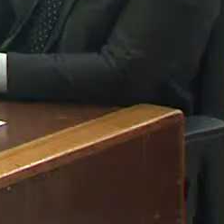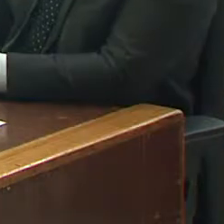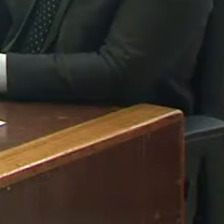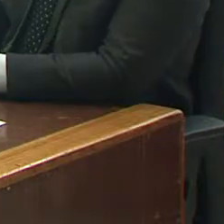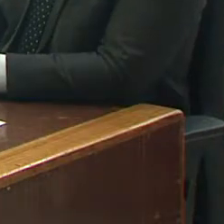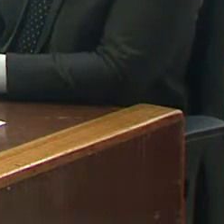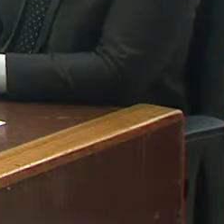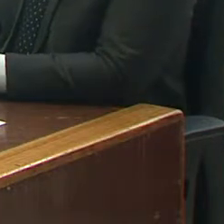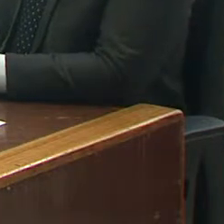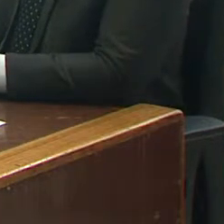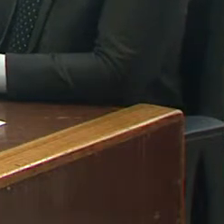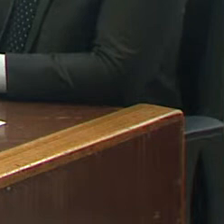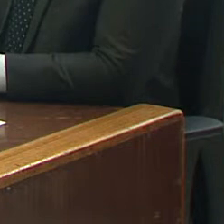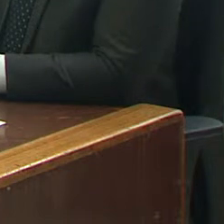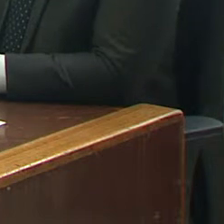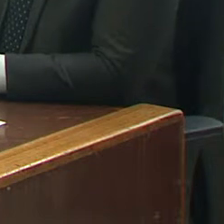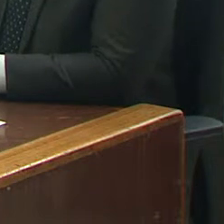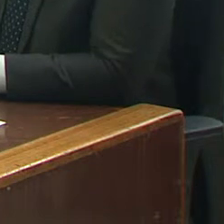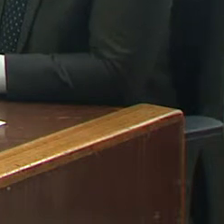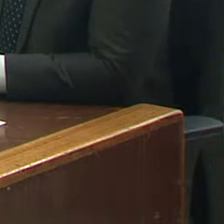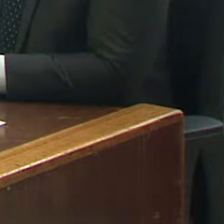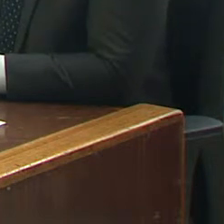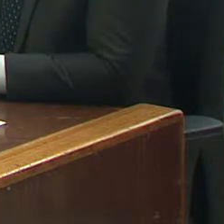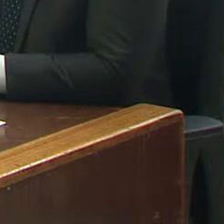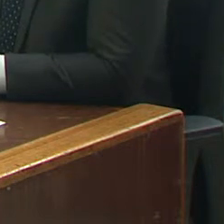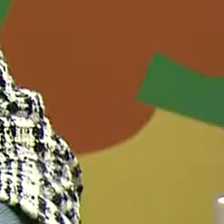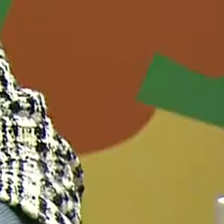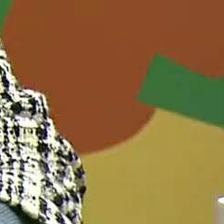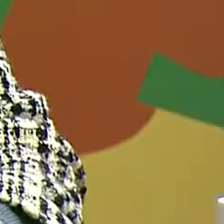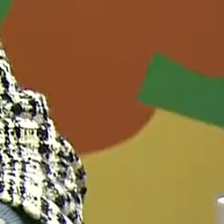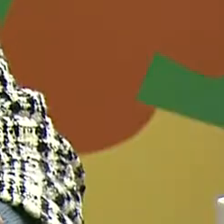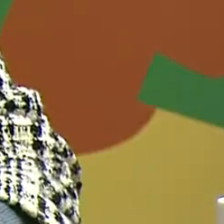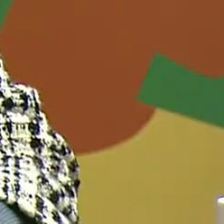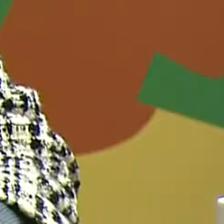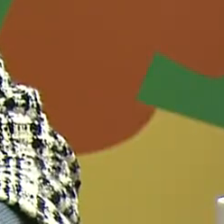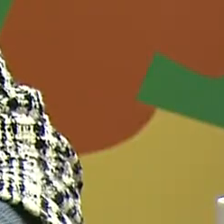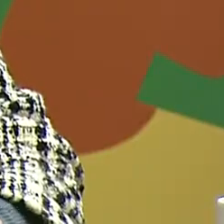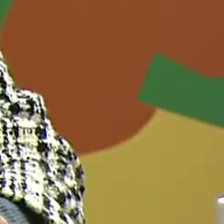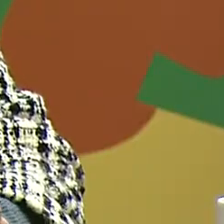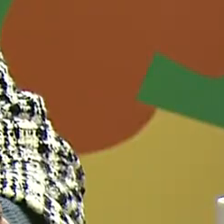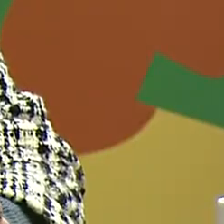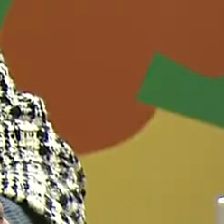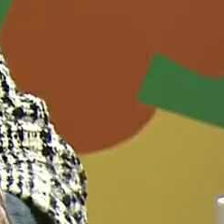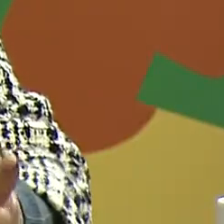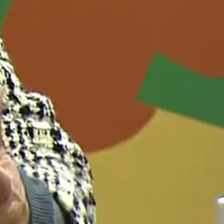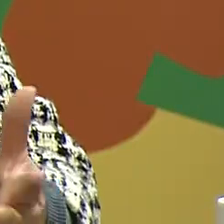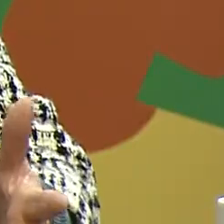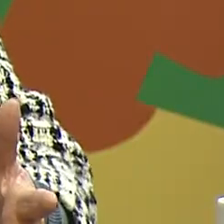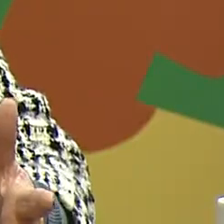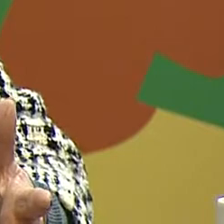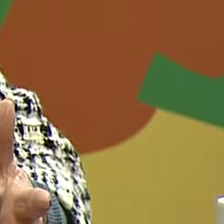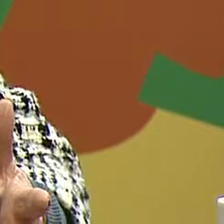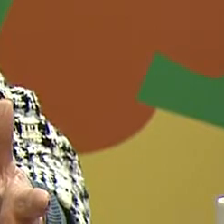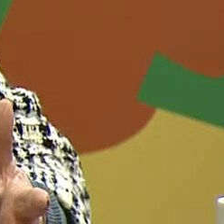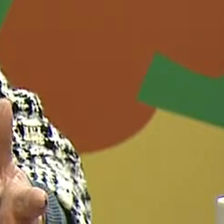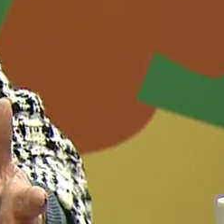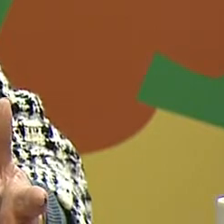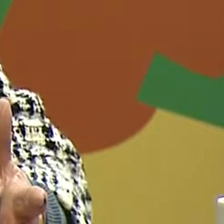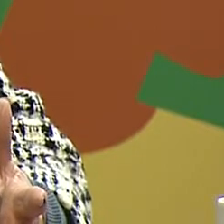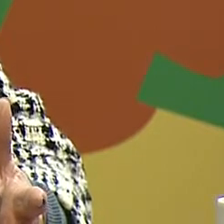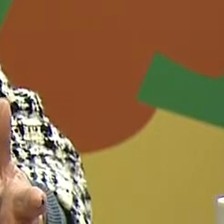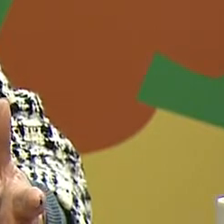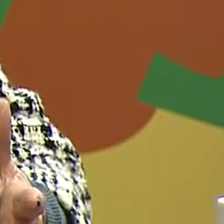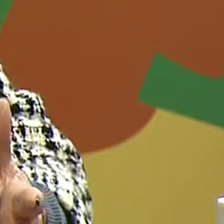que trouxesse a ideologia para dentro da comissão. Não houve isso. Houve, sim, um entendimento de todos